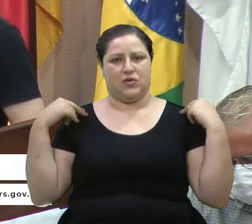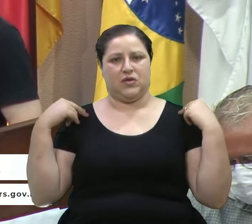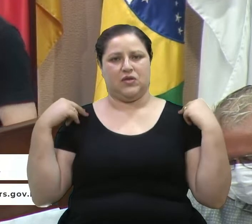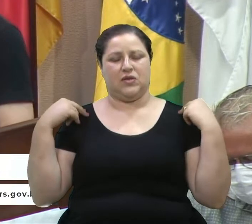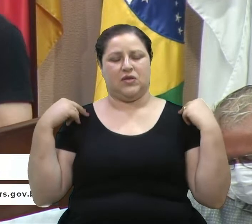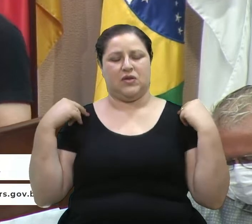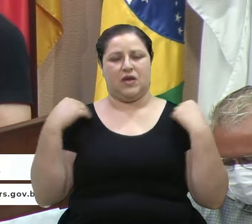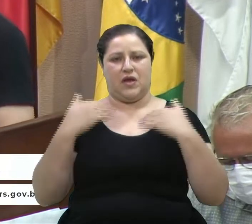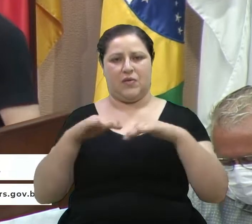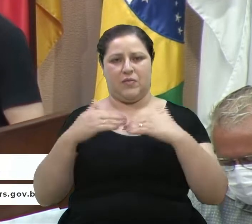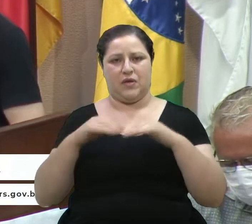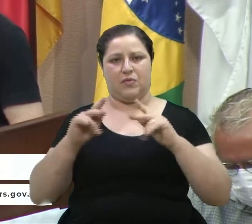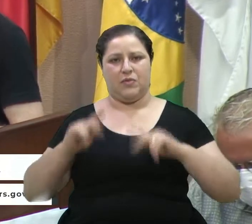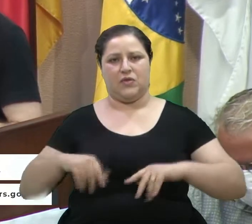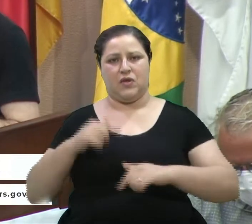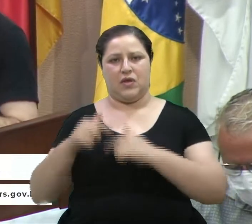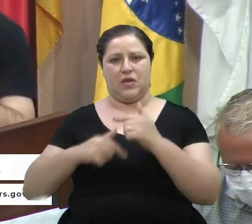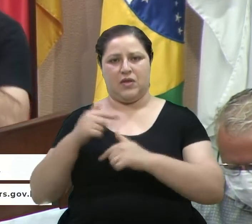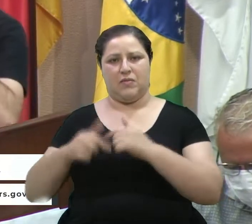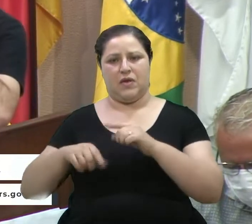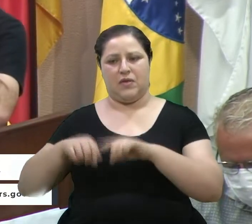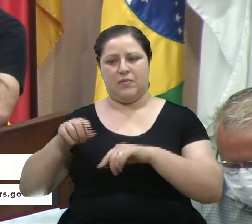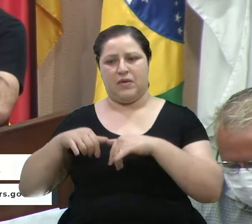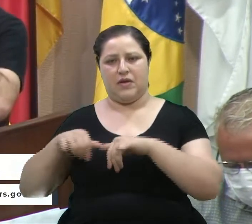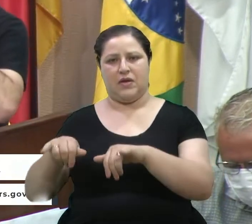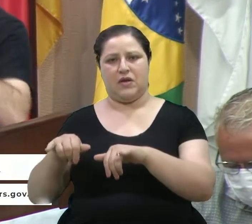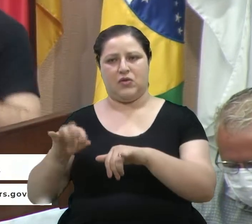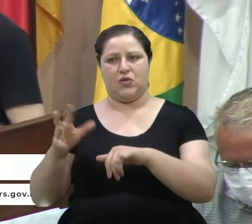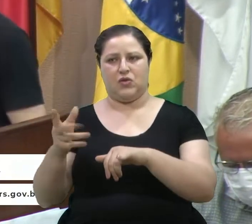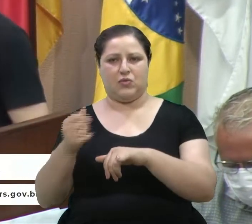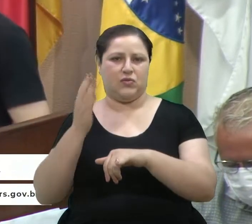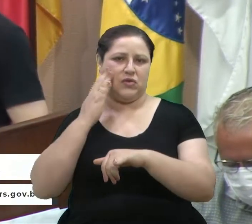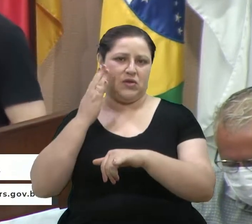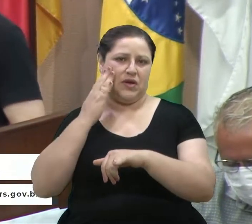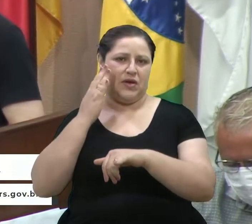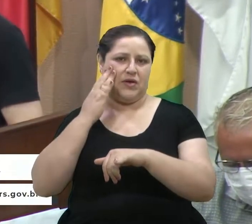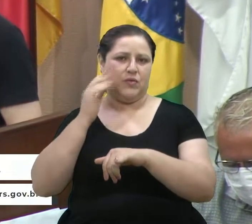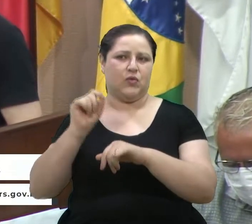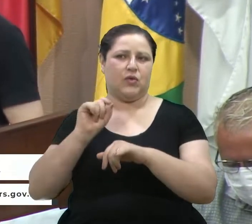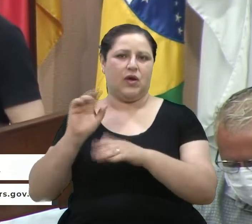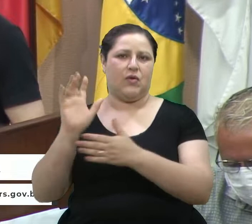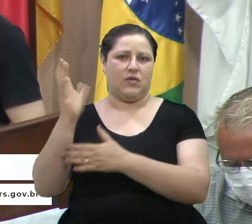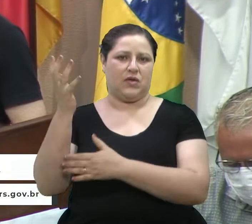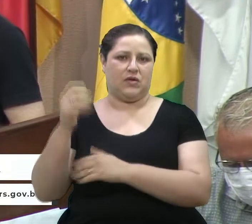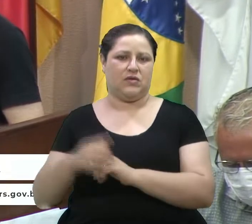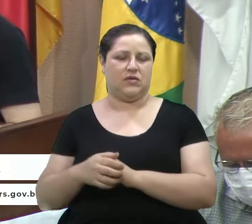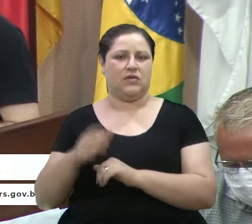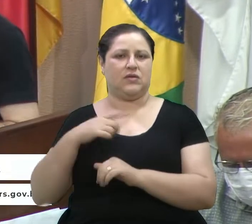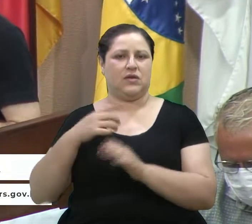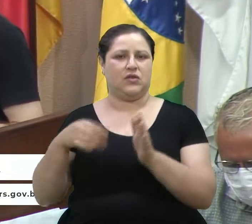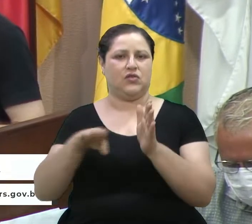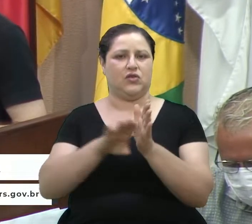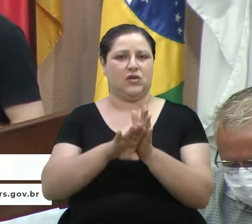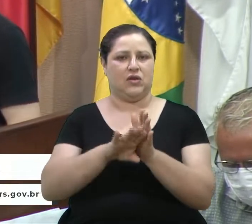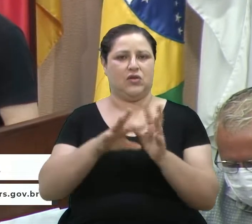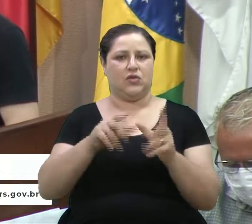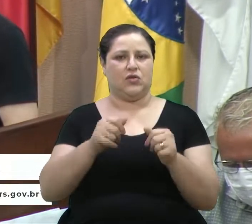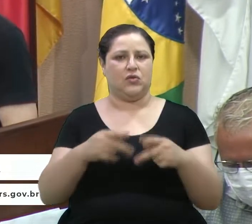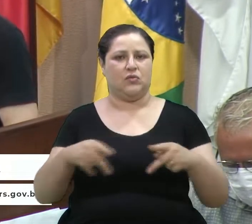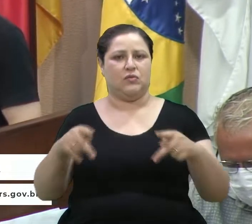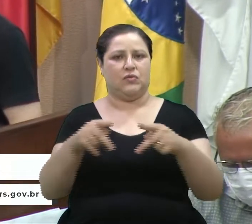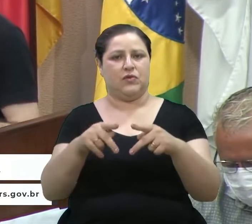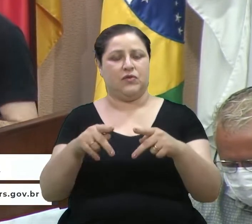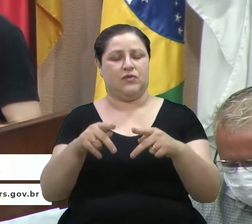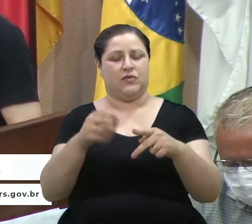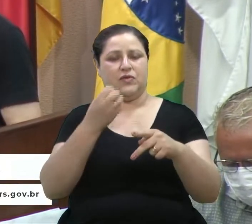mundo está a par disso, dessas coisas que vêm acontecendo. Então, está chegando em toda a população de bem.